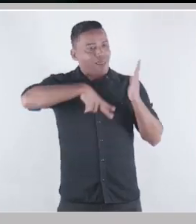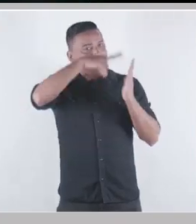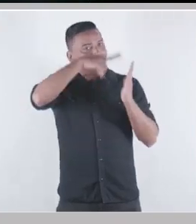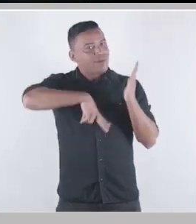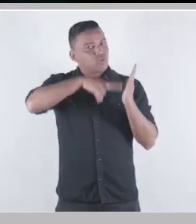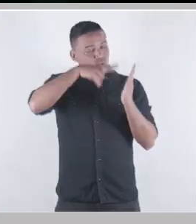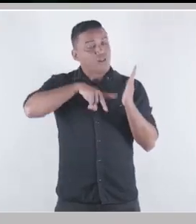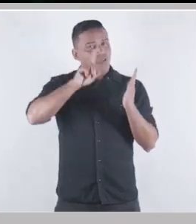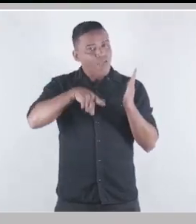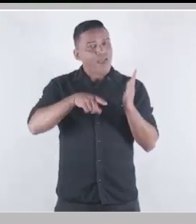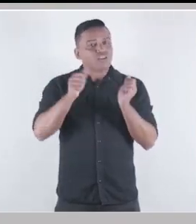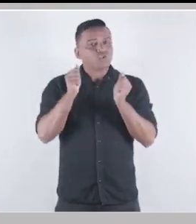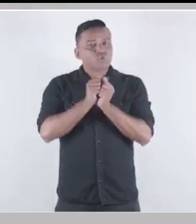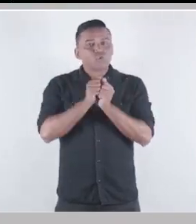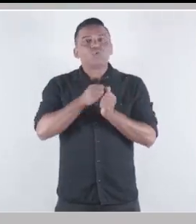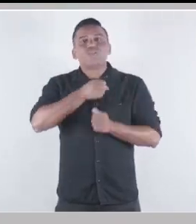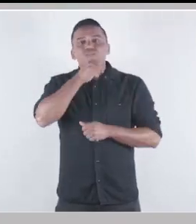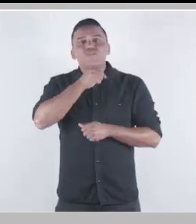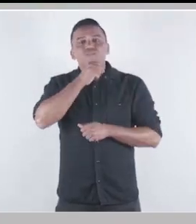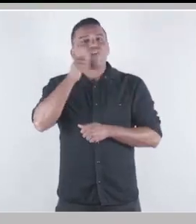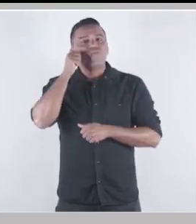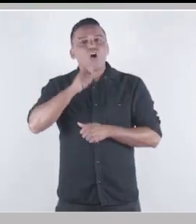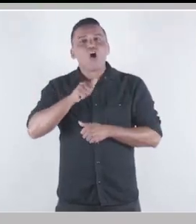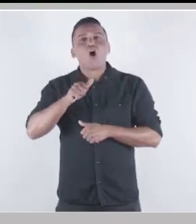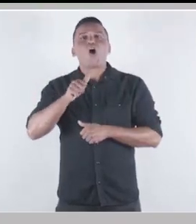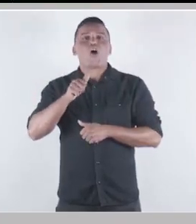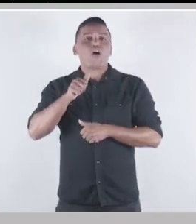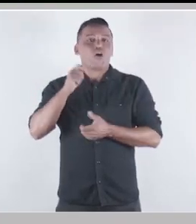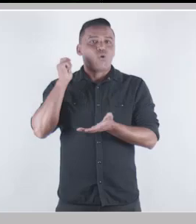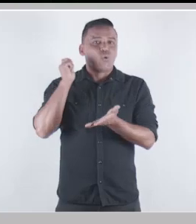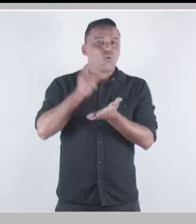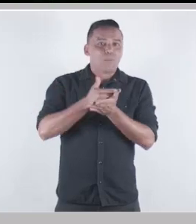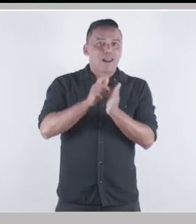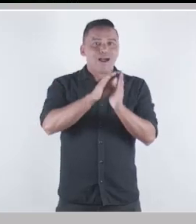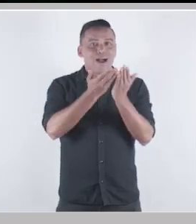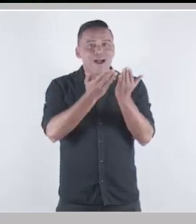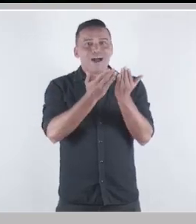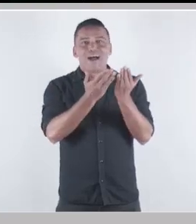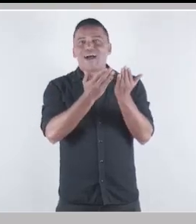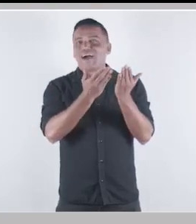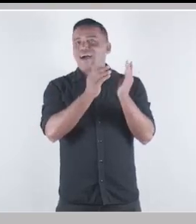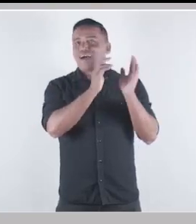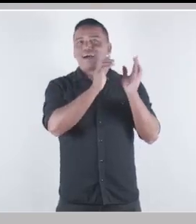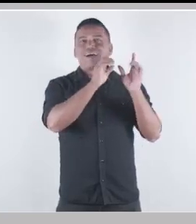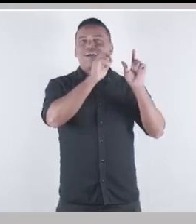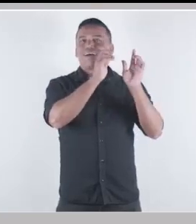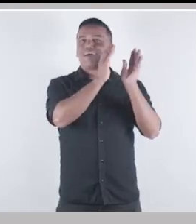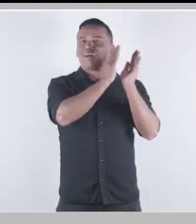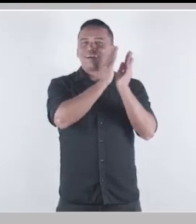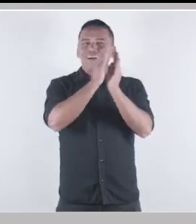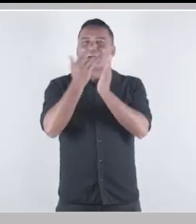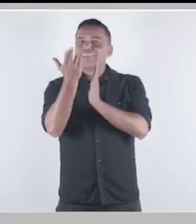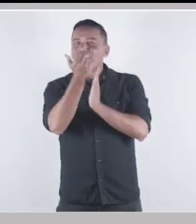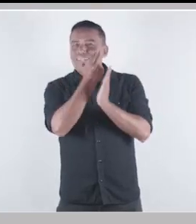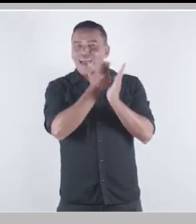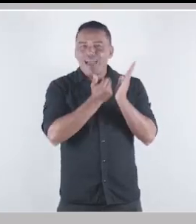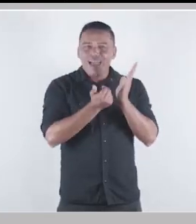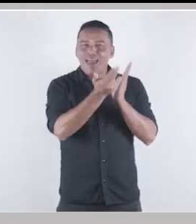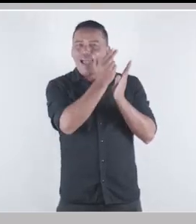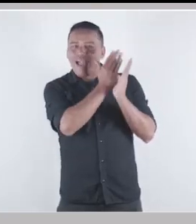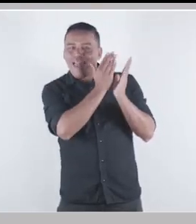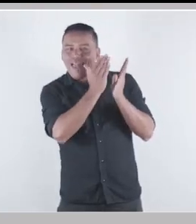essa, né, de sair com minha avó, comprar essas revistinhas, e isso ficou muito marcante assim, na